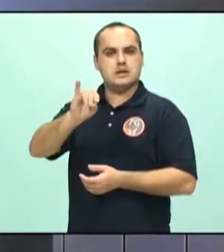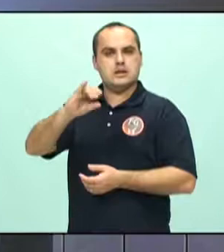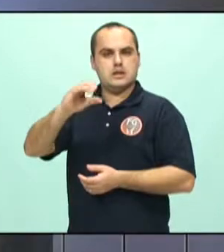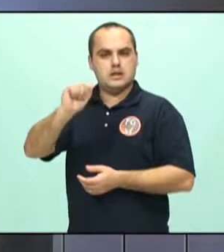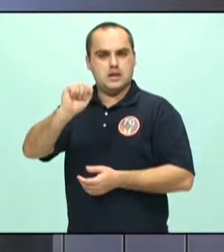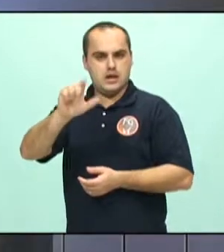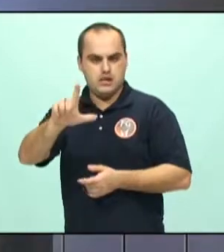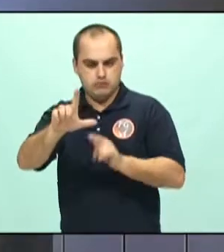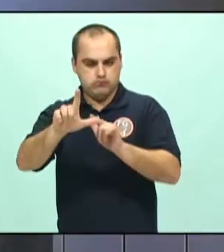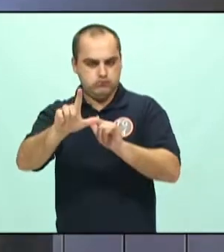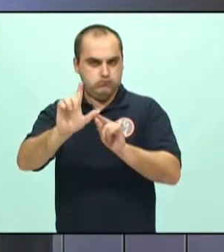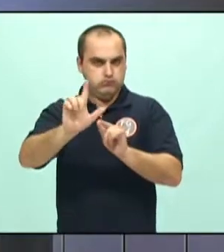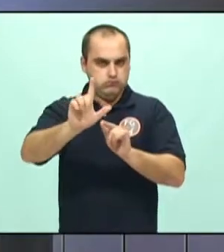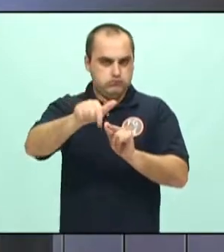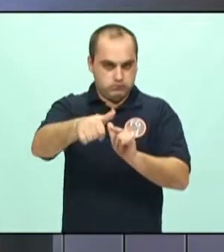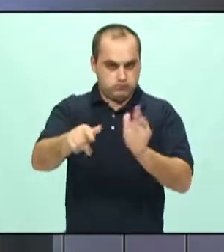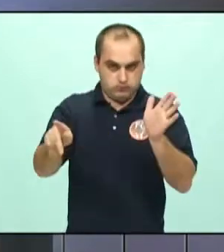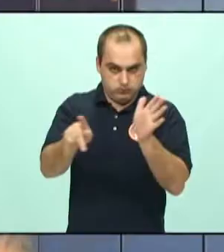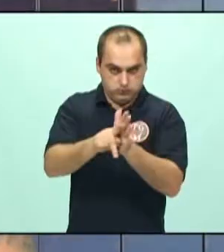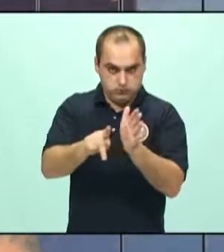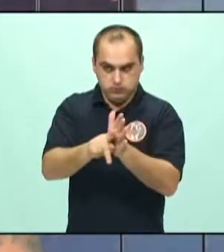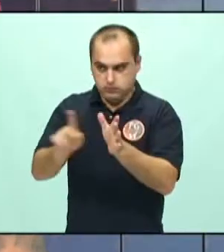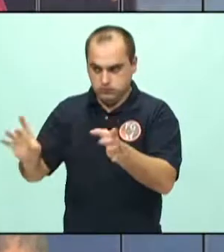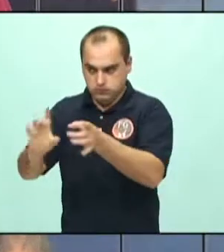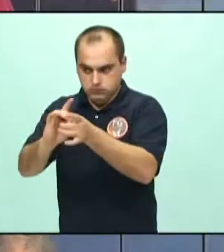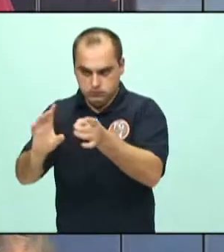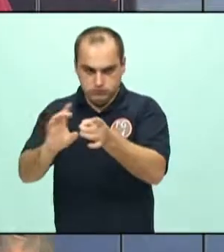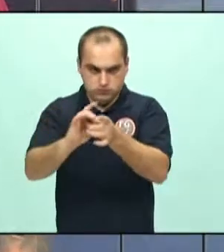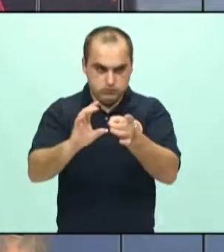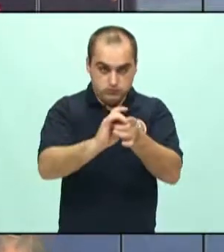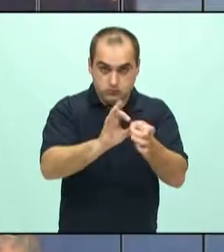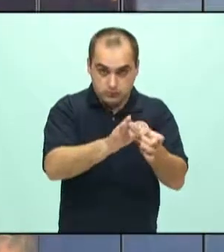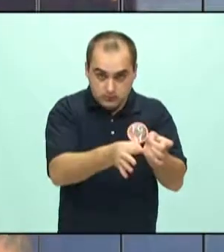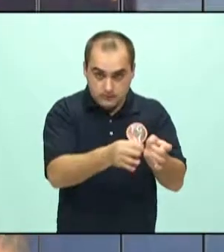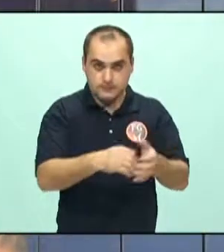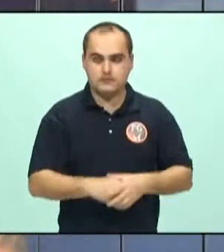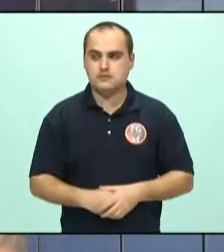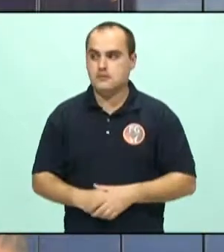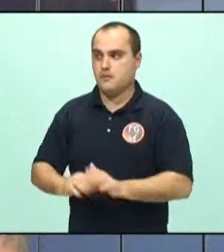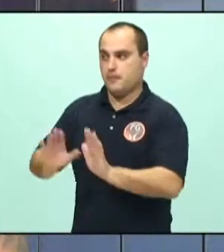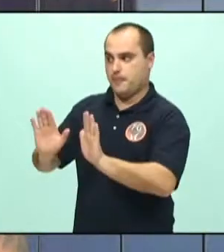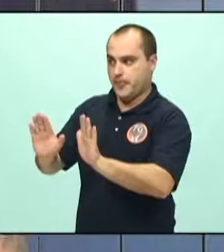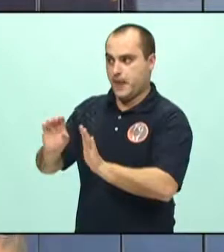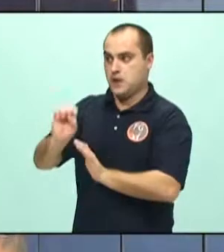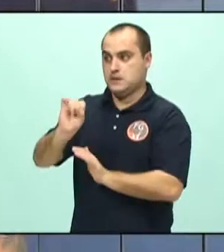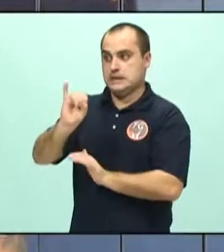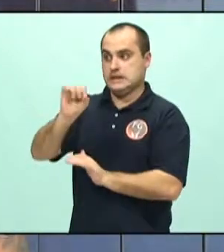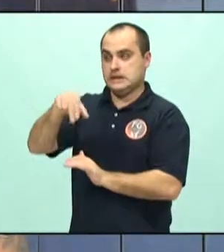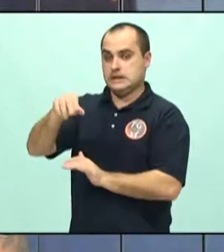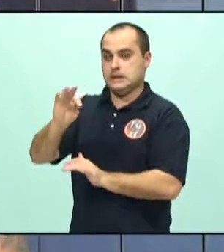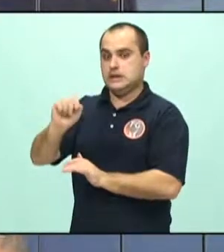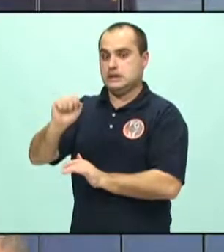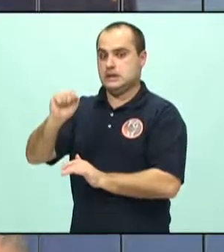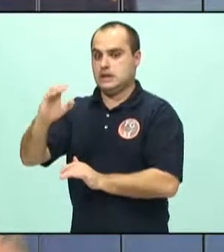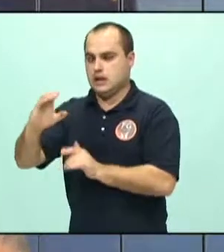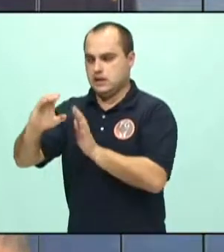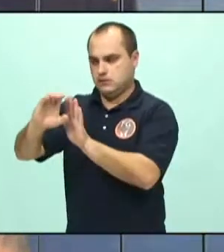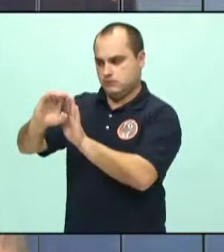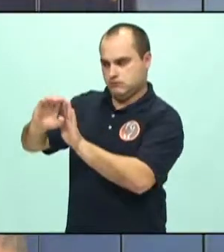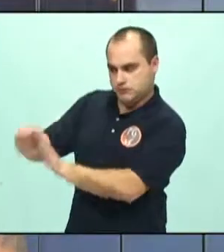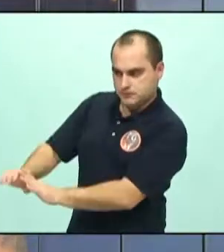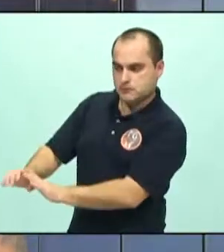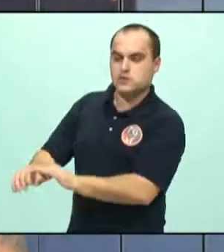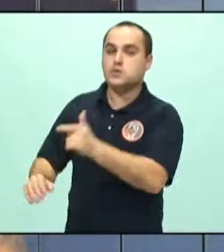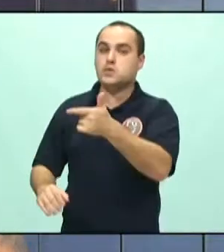todos os demais, mas também ao OGMO, não é? Exceto o SINTAC, que é dos servidores da administração, todos